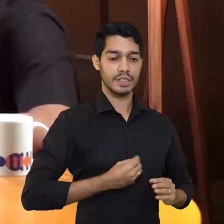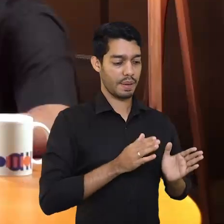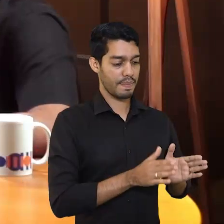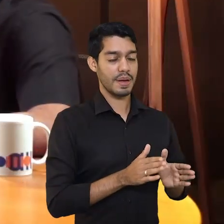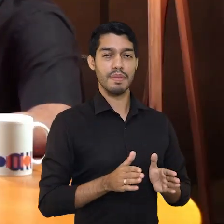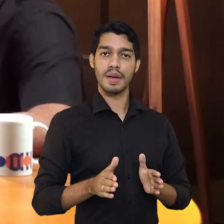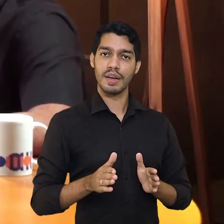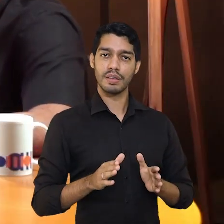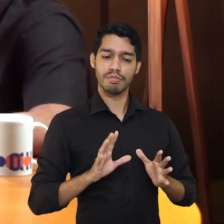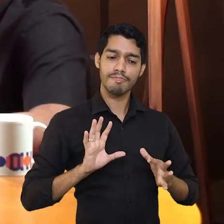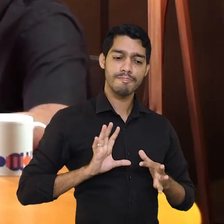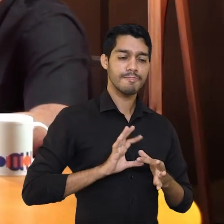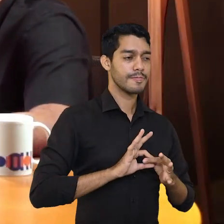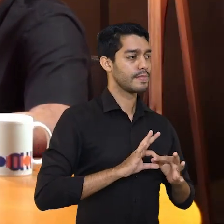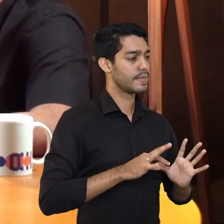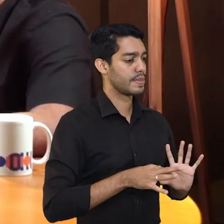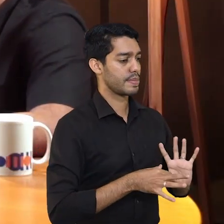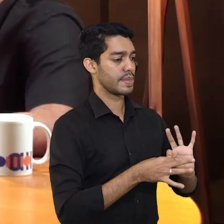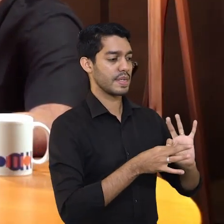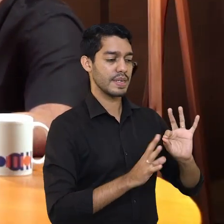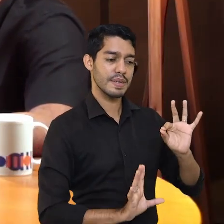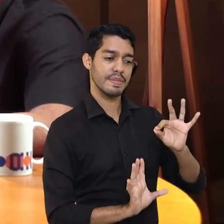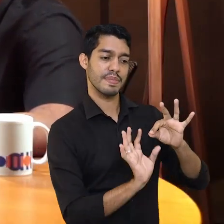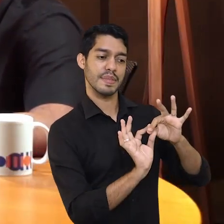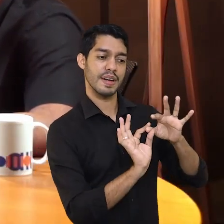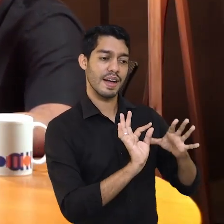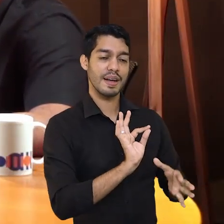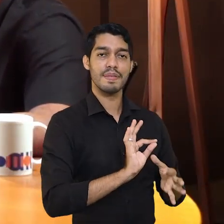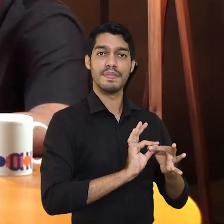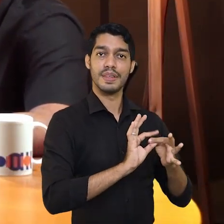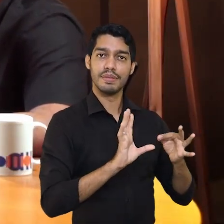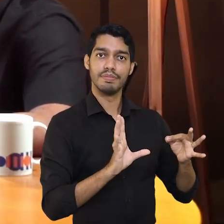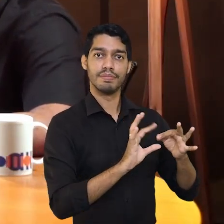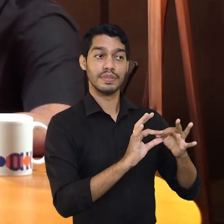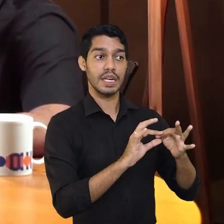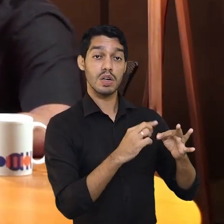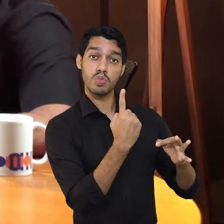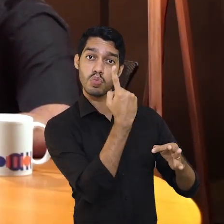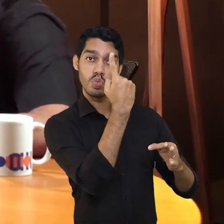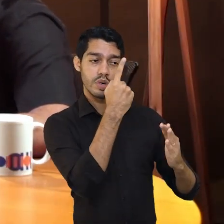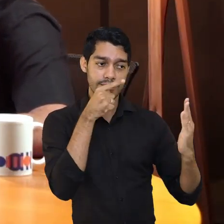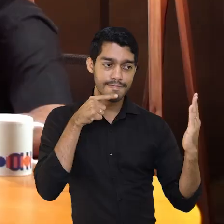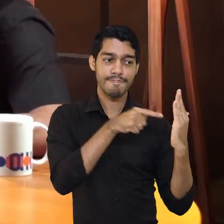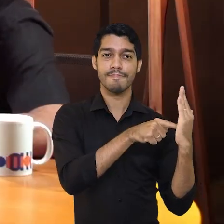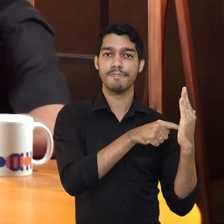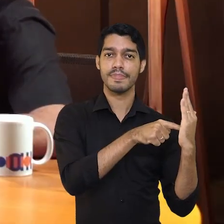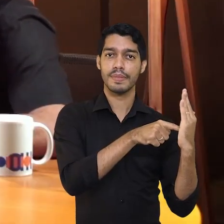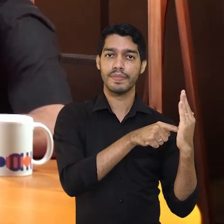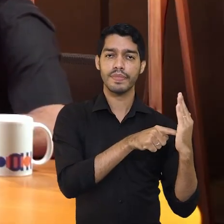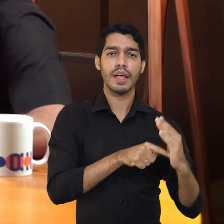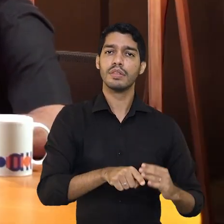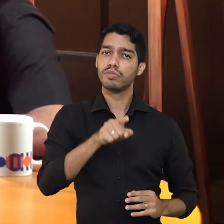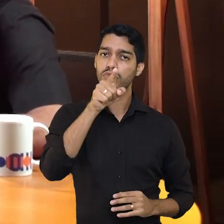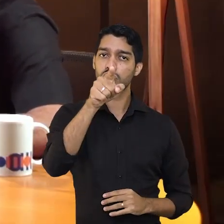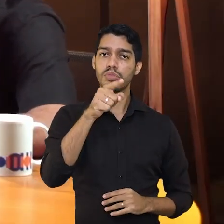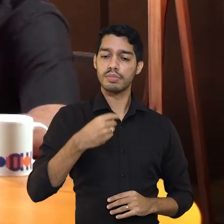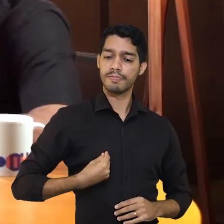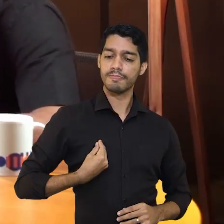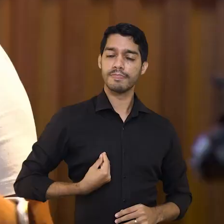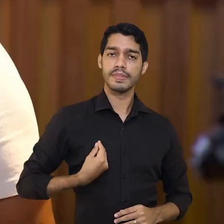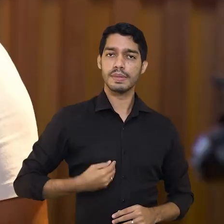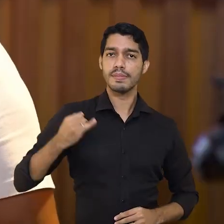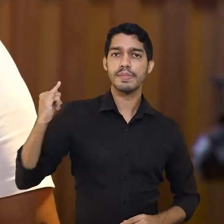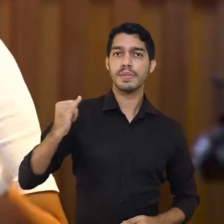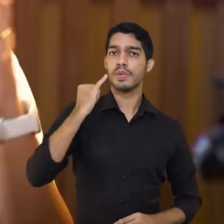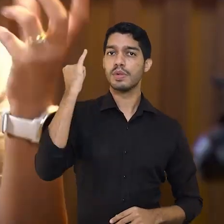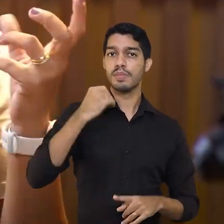Então, é conectar vários aspectos da sua vida num propósito, né? Isso. Então, o que faz a sua vida valer a